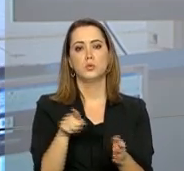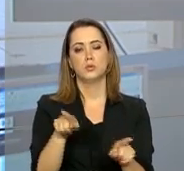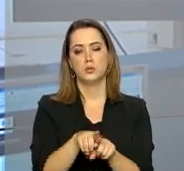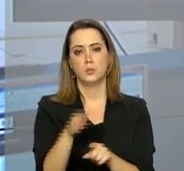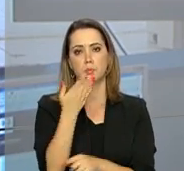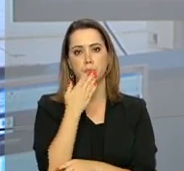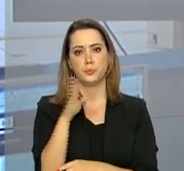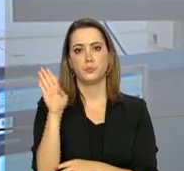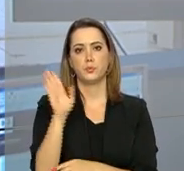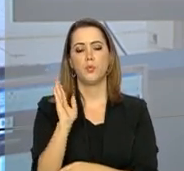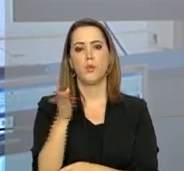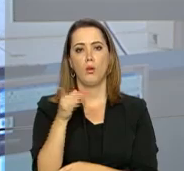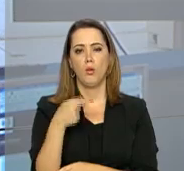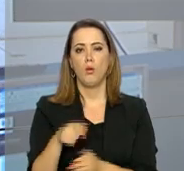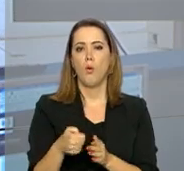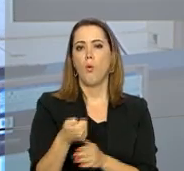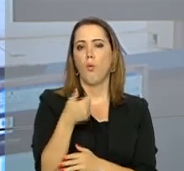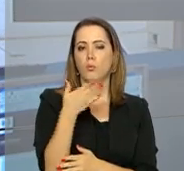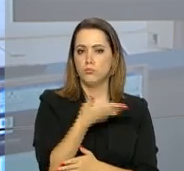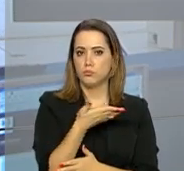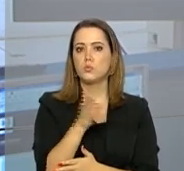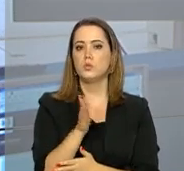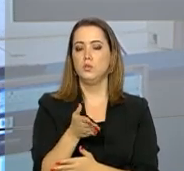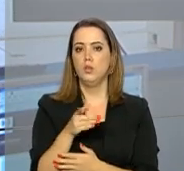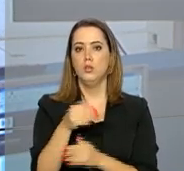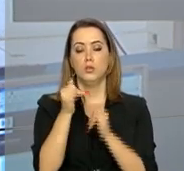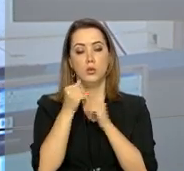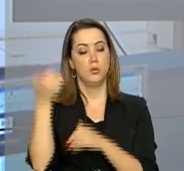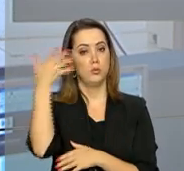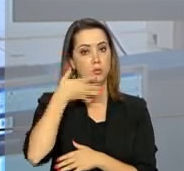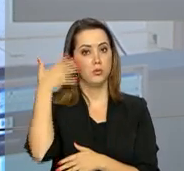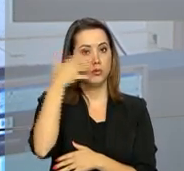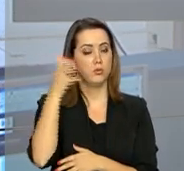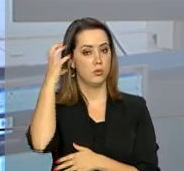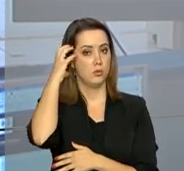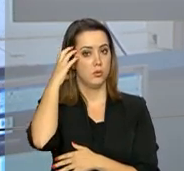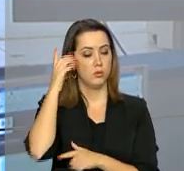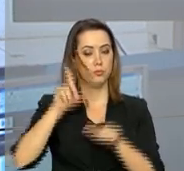Temer fez um pronunciamento em cadeia nacional de rádio e TV.